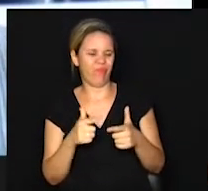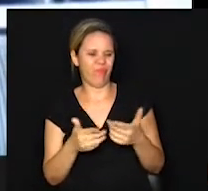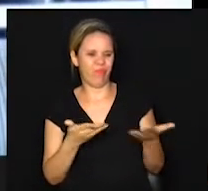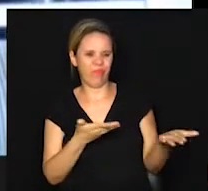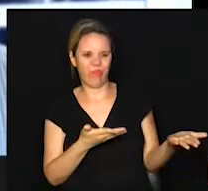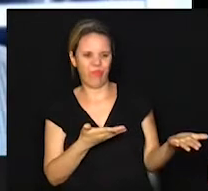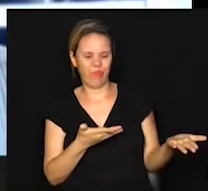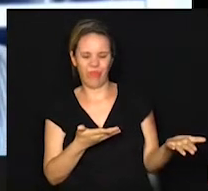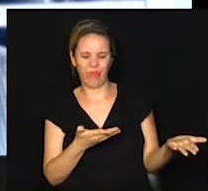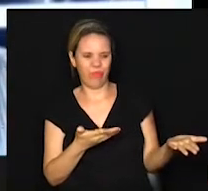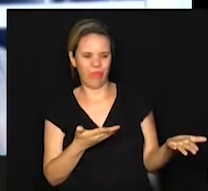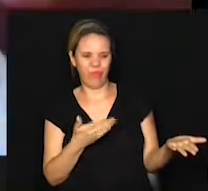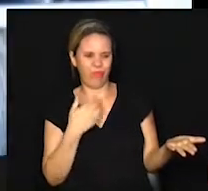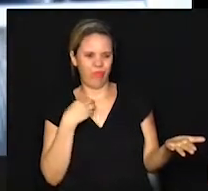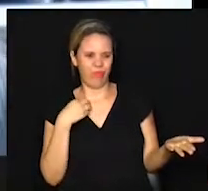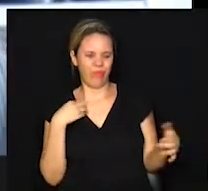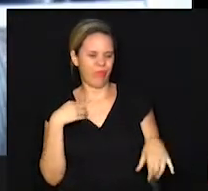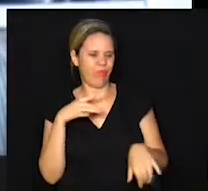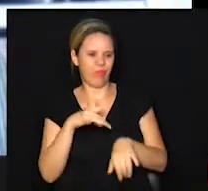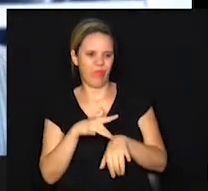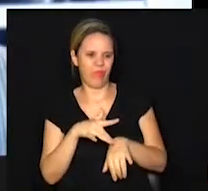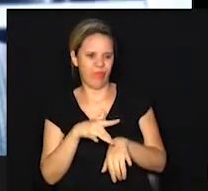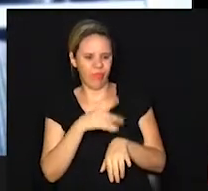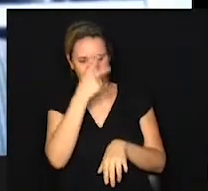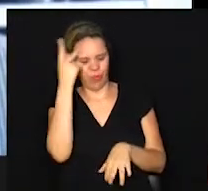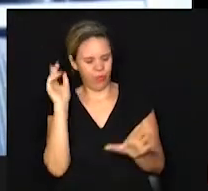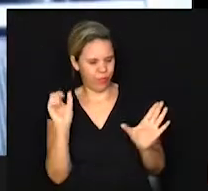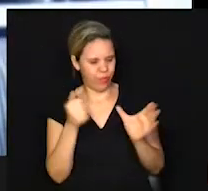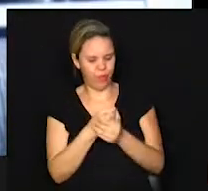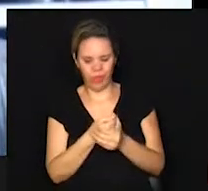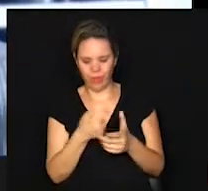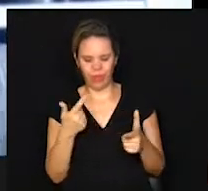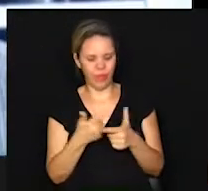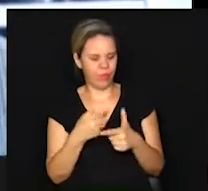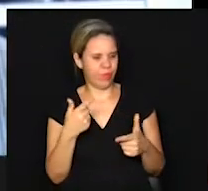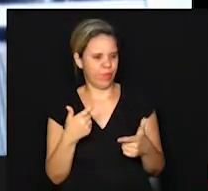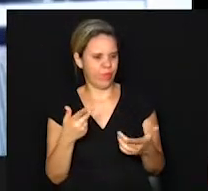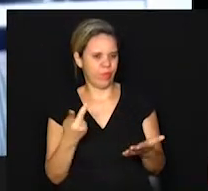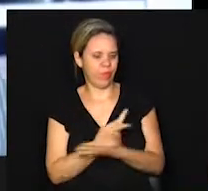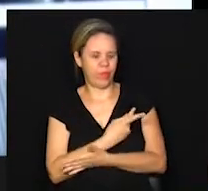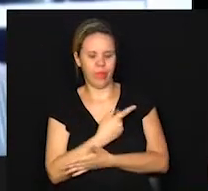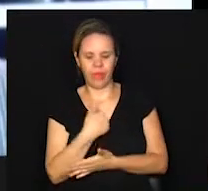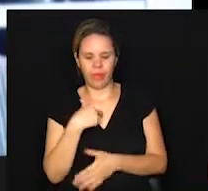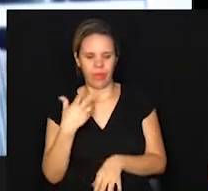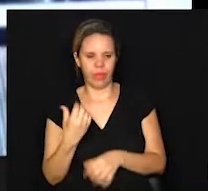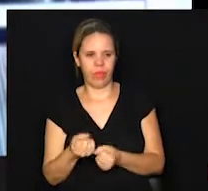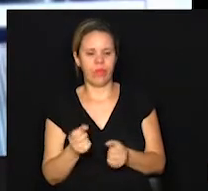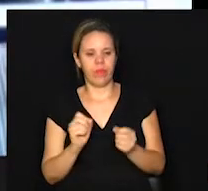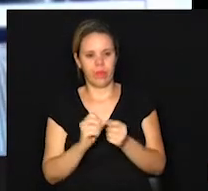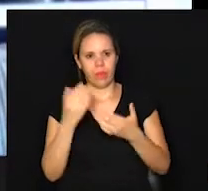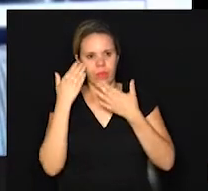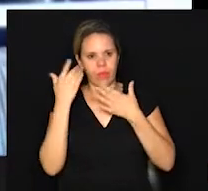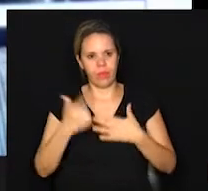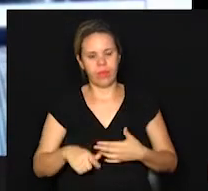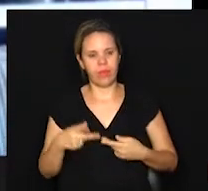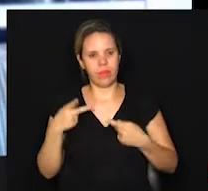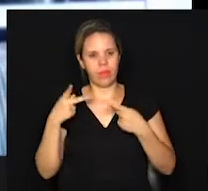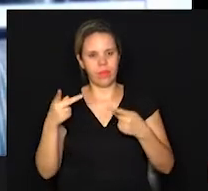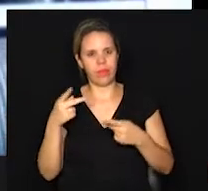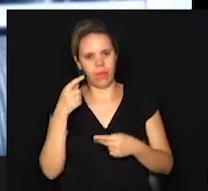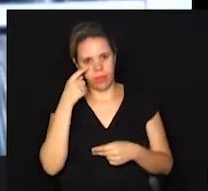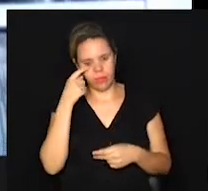tipo de coisa, que são abafadas, é estarrecedor. Então, agradeço mais uma vez o convite, a disposição em